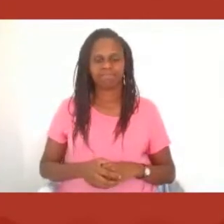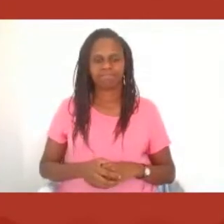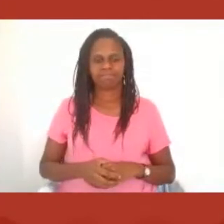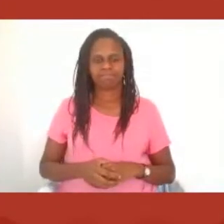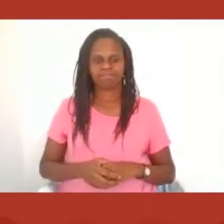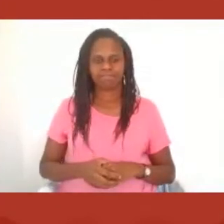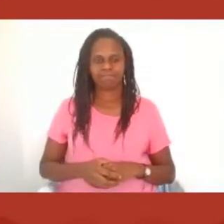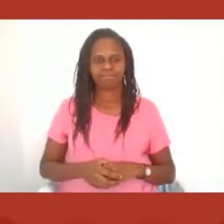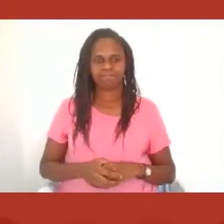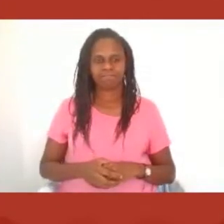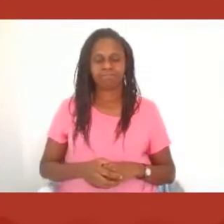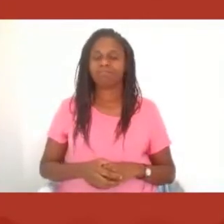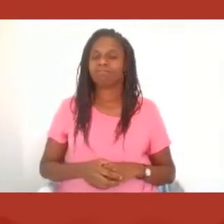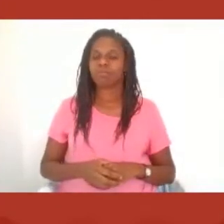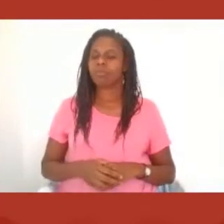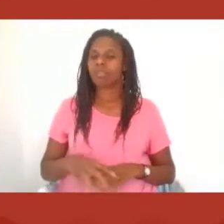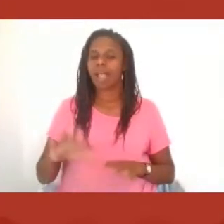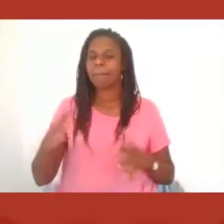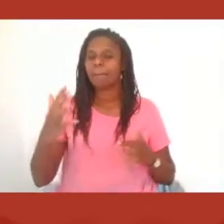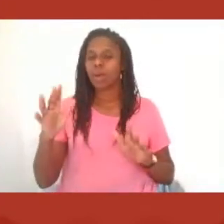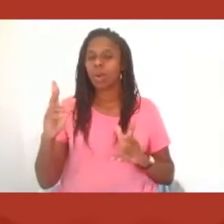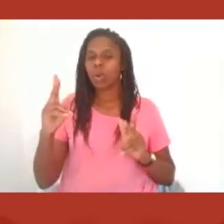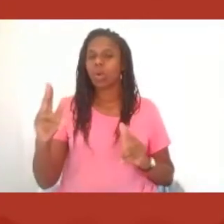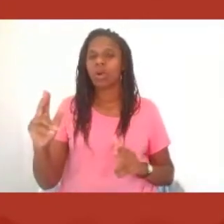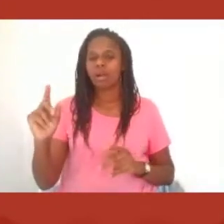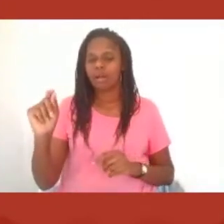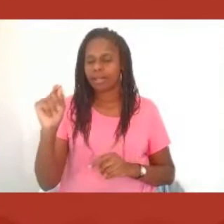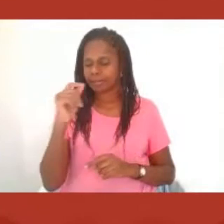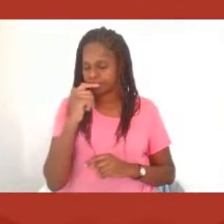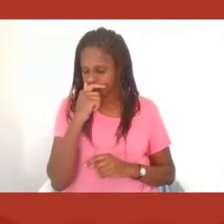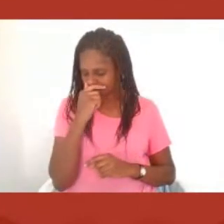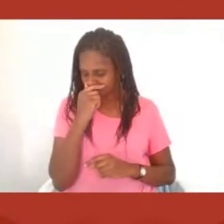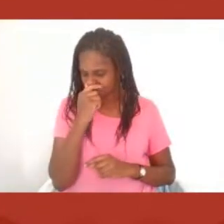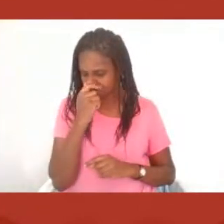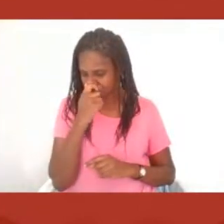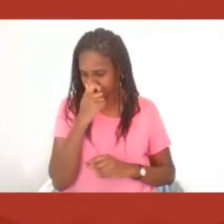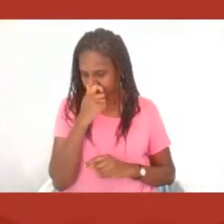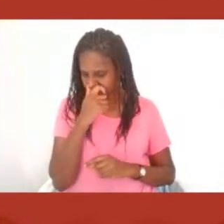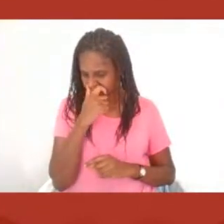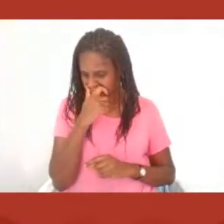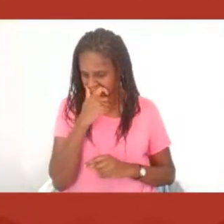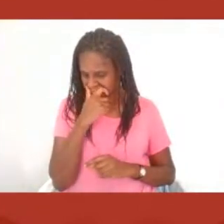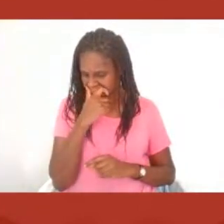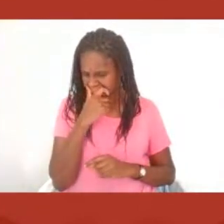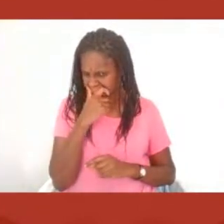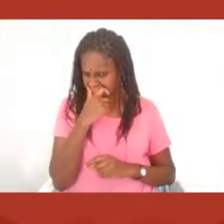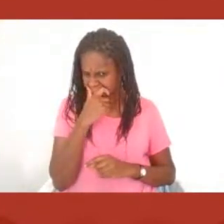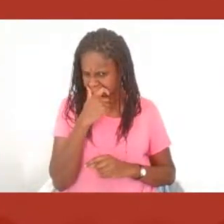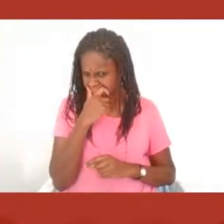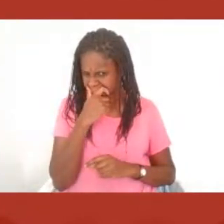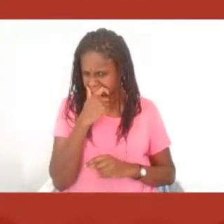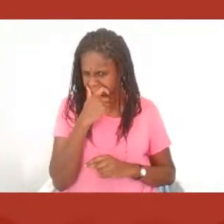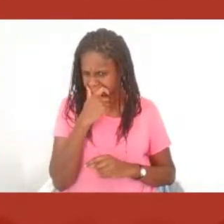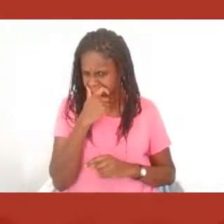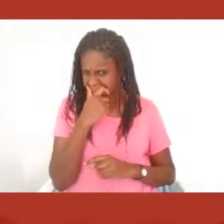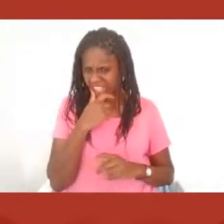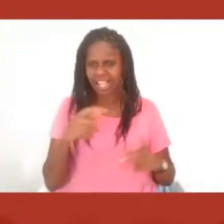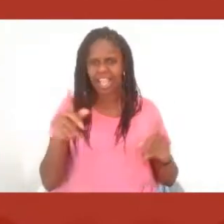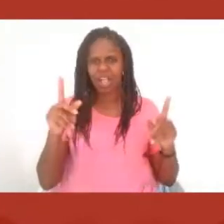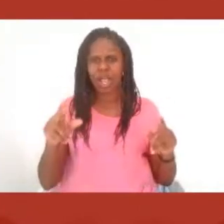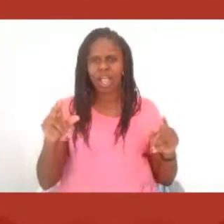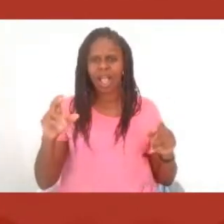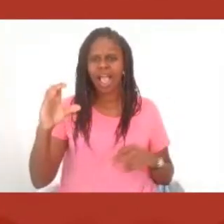É mais ou menos que nem fazer, preparar concreto, preparar disso, né? Você tem um ponto